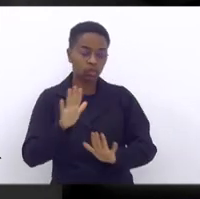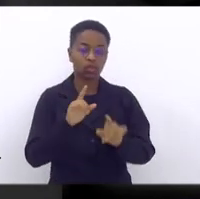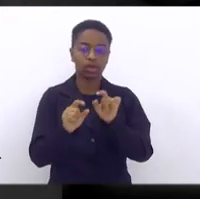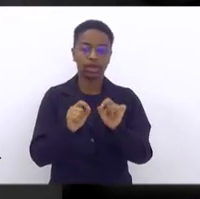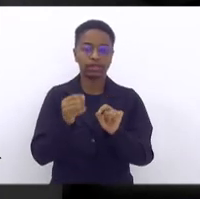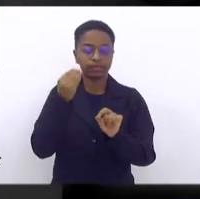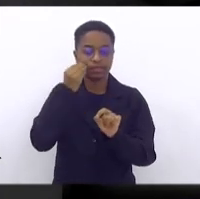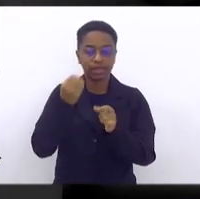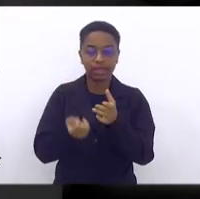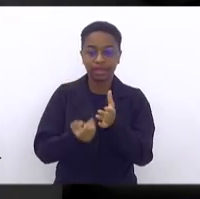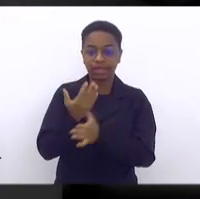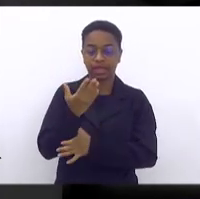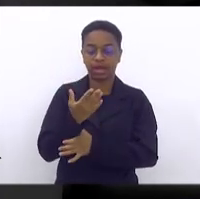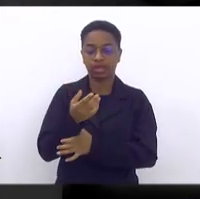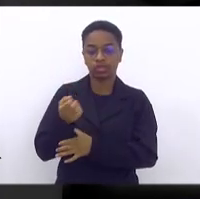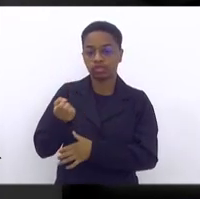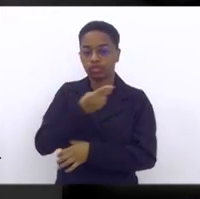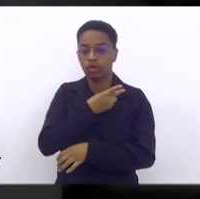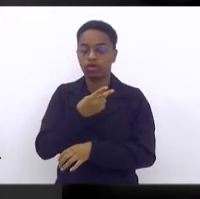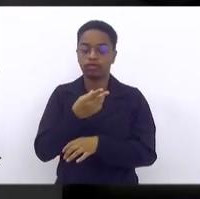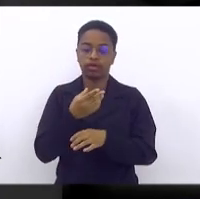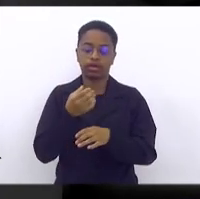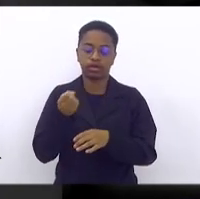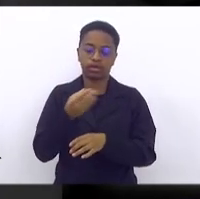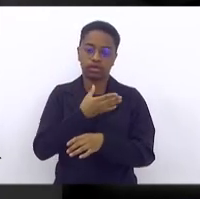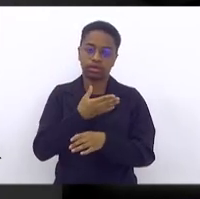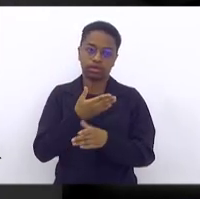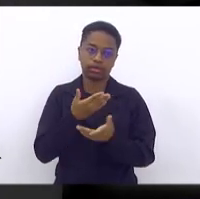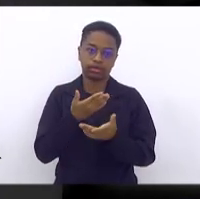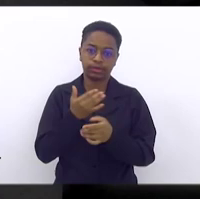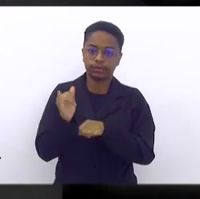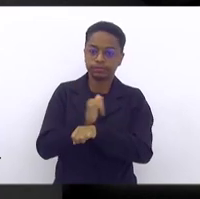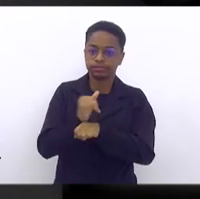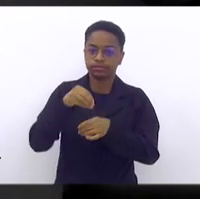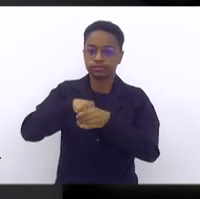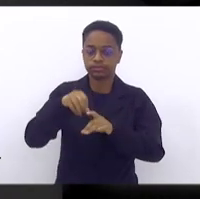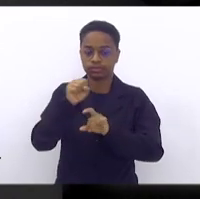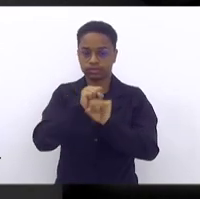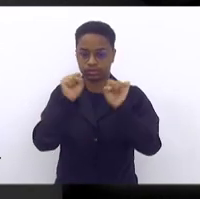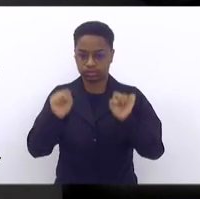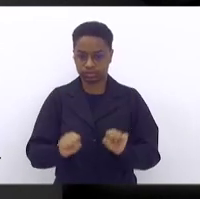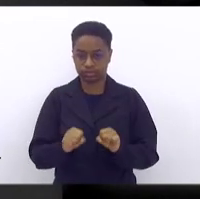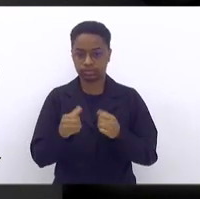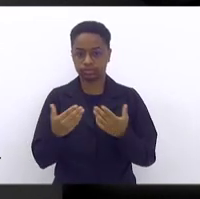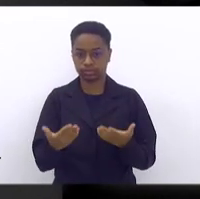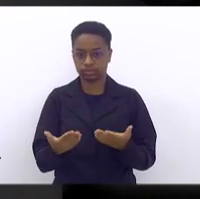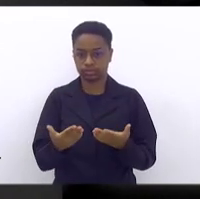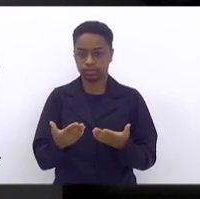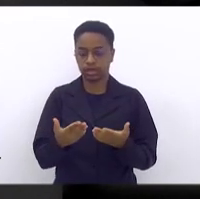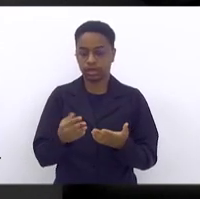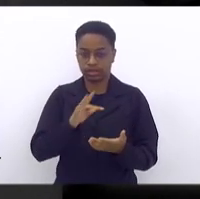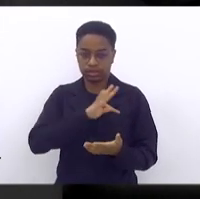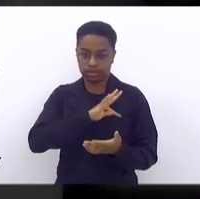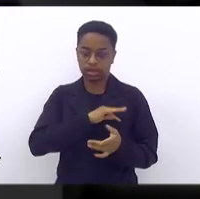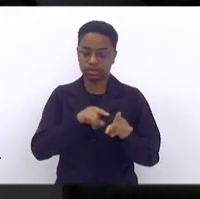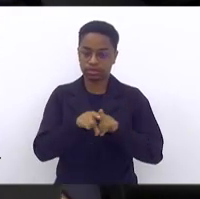criar uma boa usabilidade do sistema. Então, essa é a nossa preocupação. E a gente sabe que, segundo o Fórum Brasileiro de Segurança Pública,